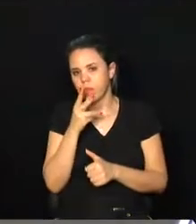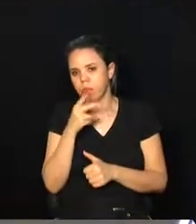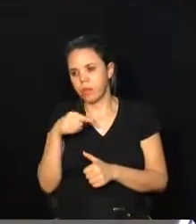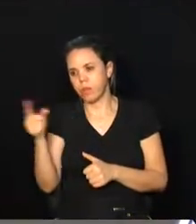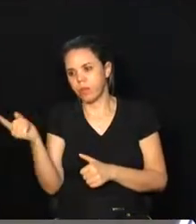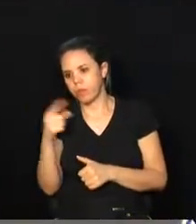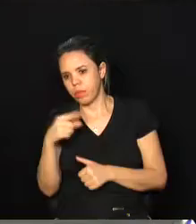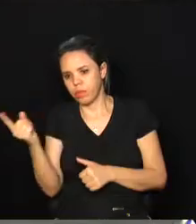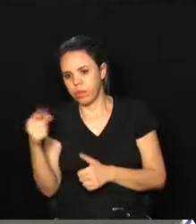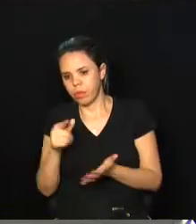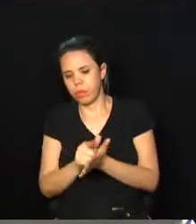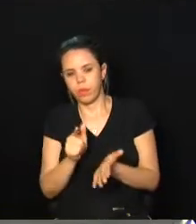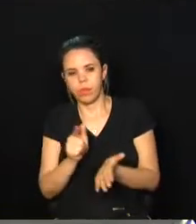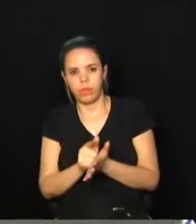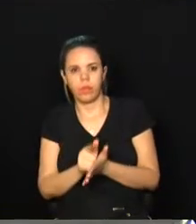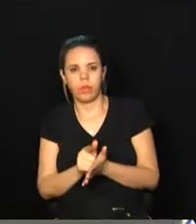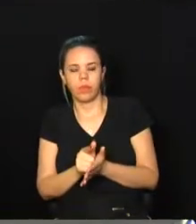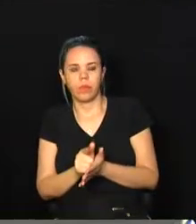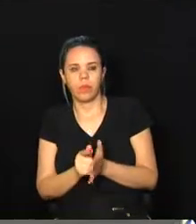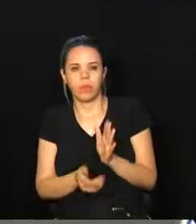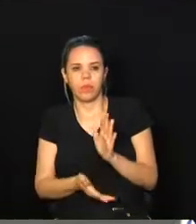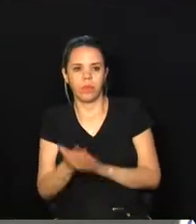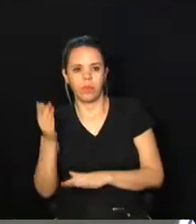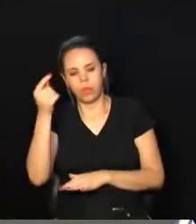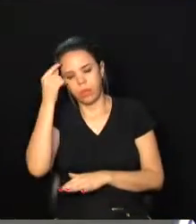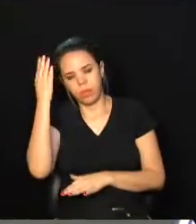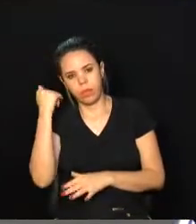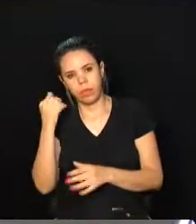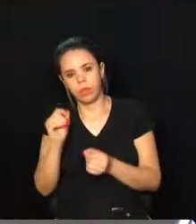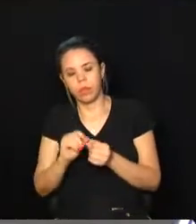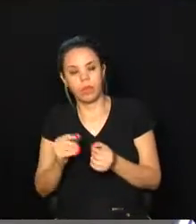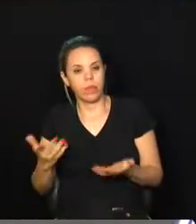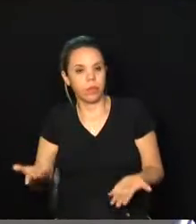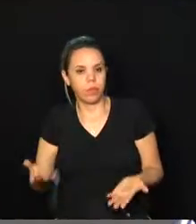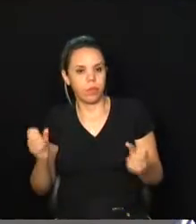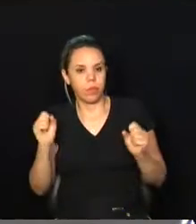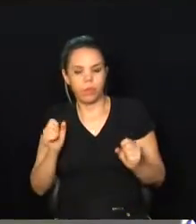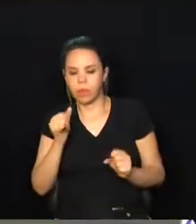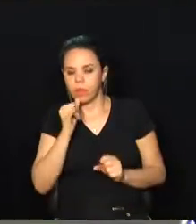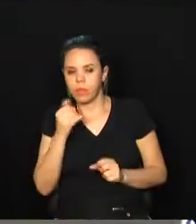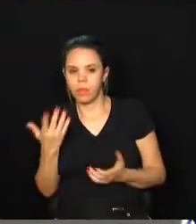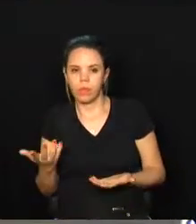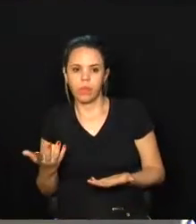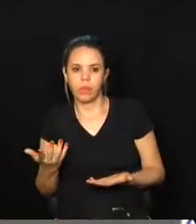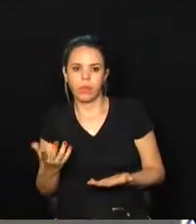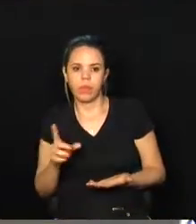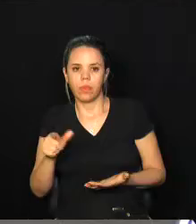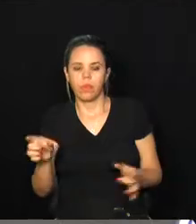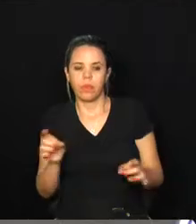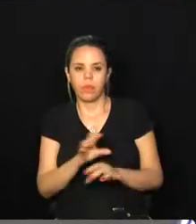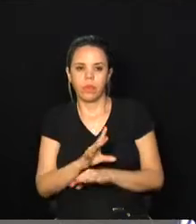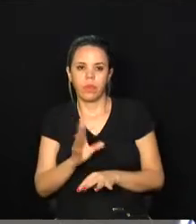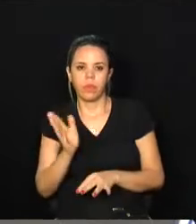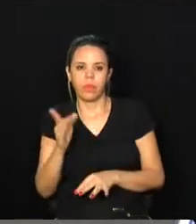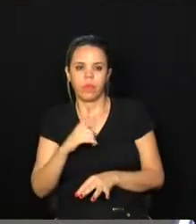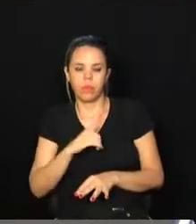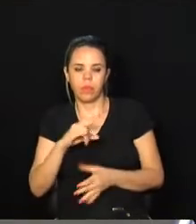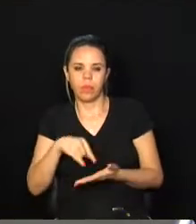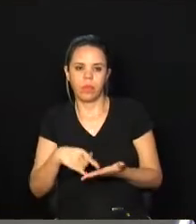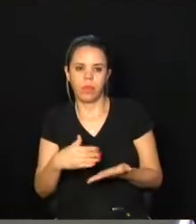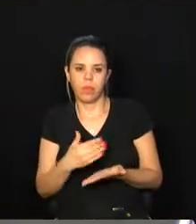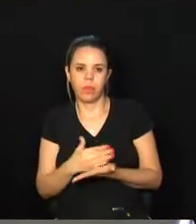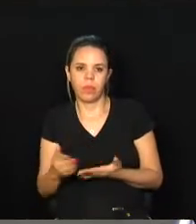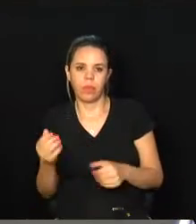volta, papel, você vai lá tomar ciência de comunicação e tal, poderia se correr depois de você já ter o alvará de início de